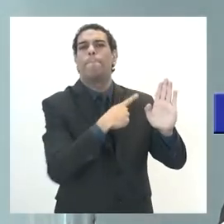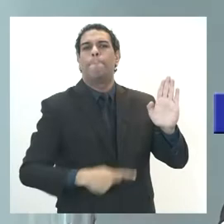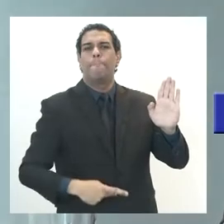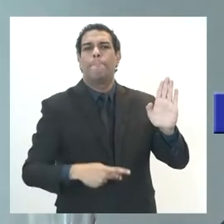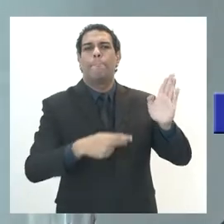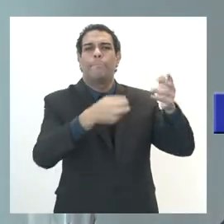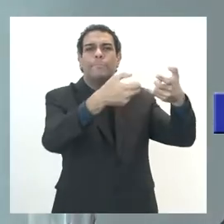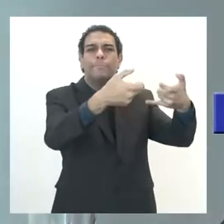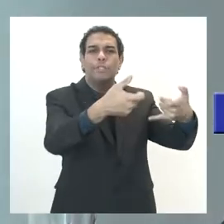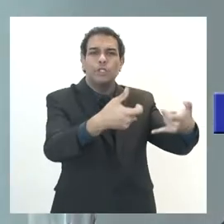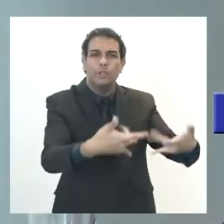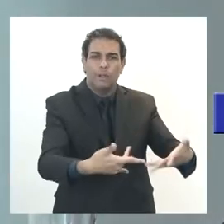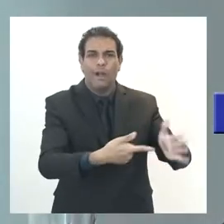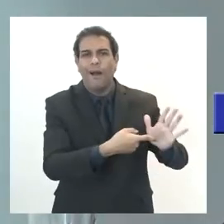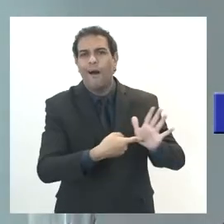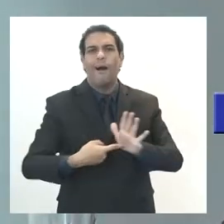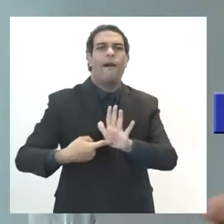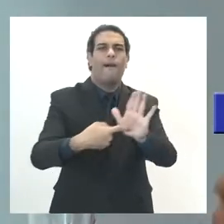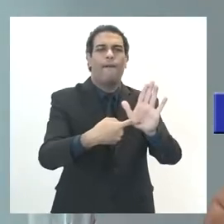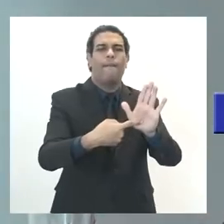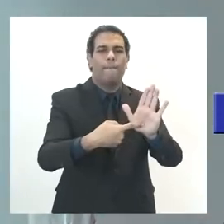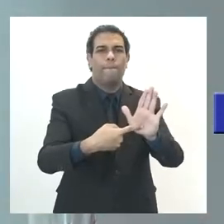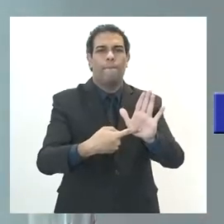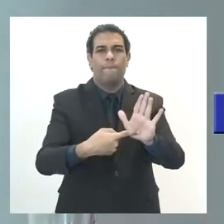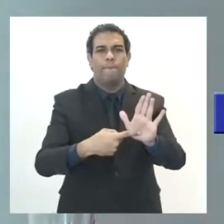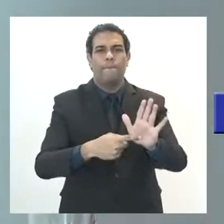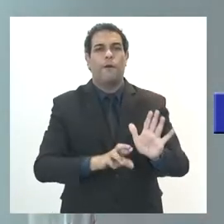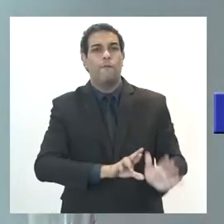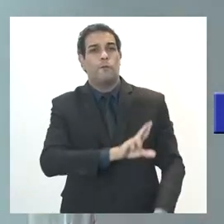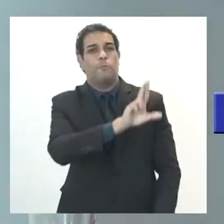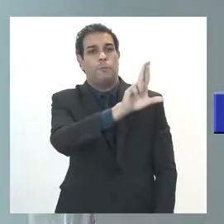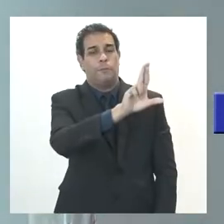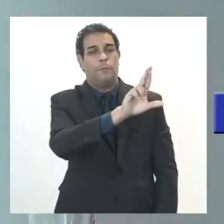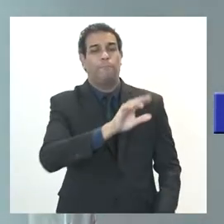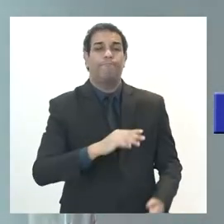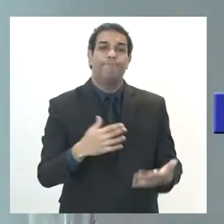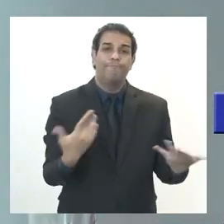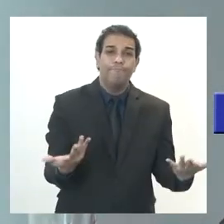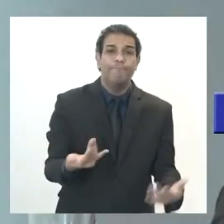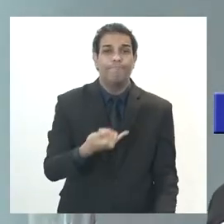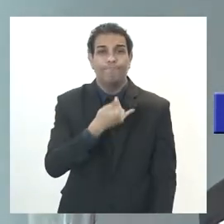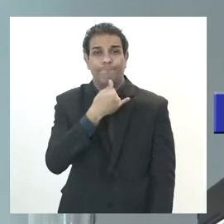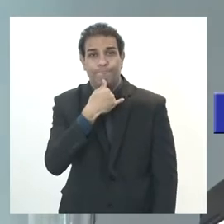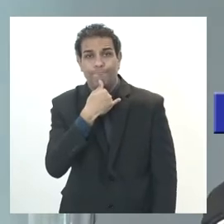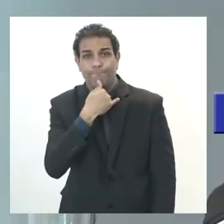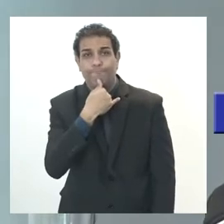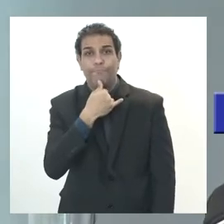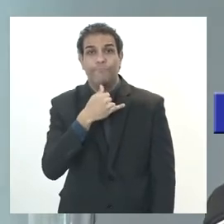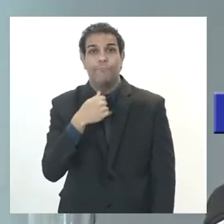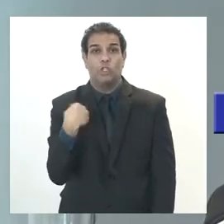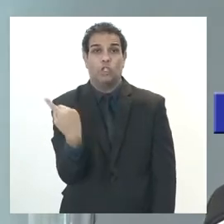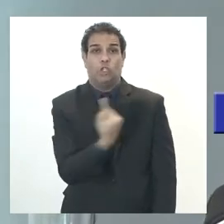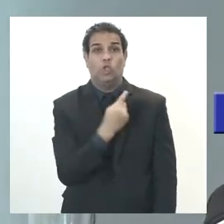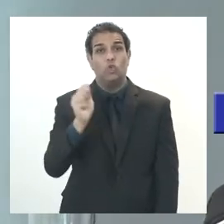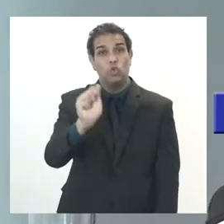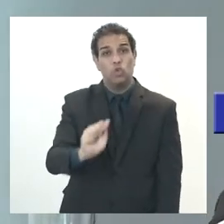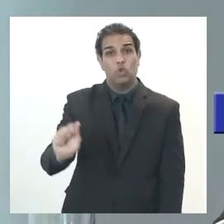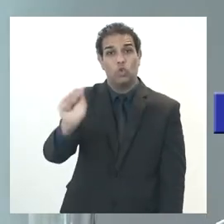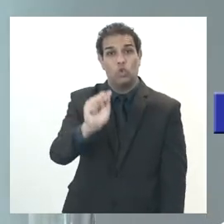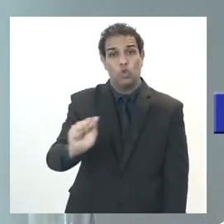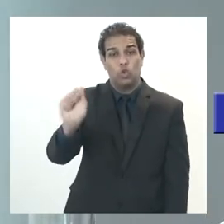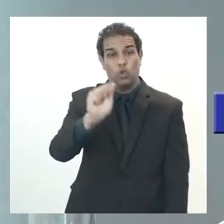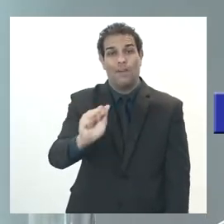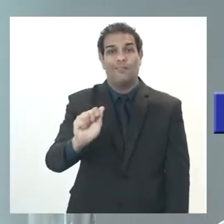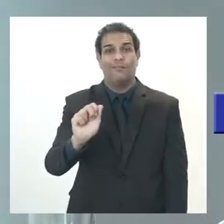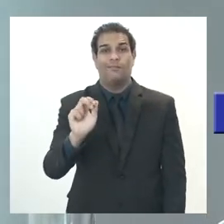Valente não pode estar presente e eu vi representa é porque infelizmente a nossa instituição quando vê